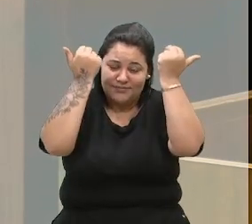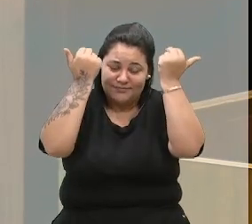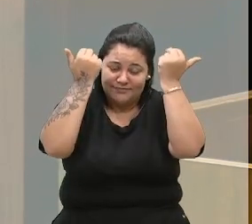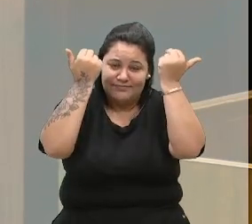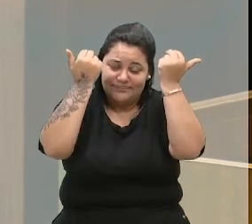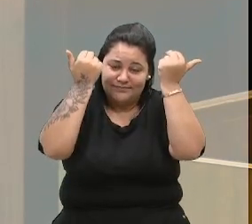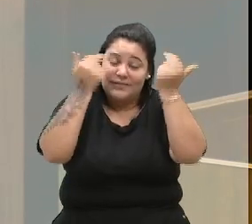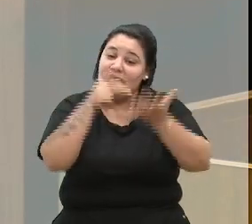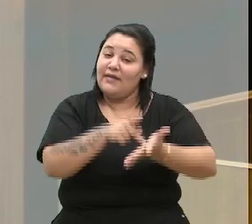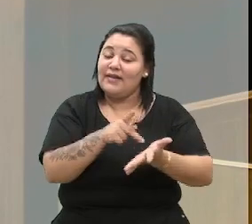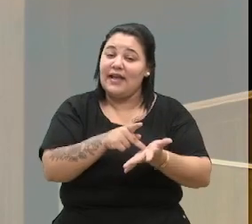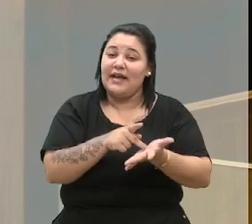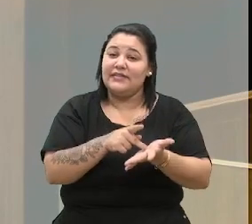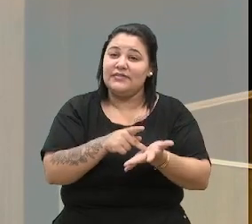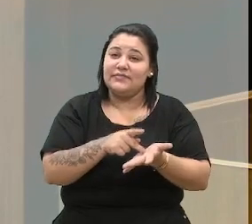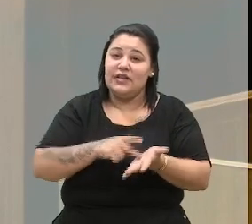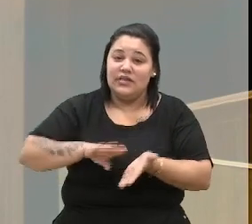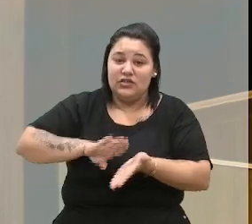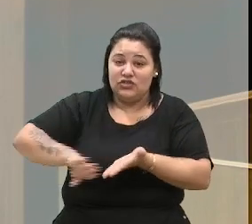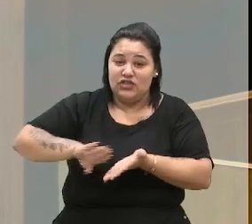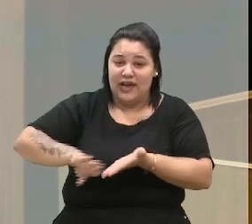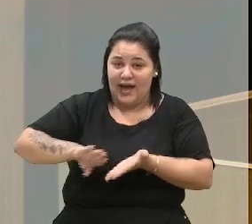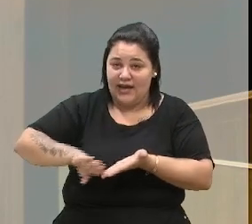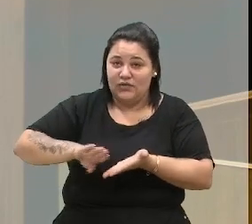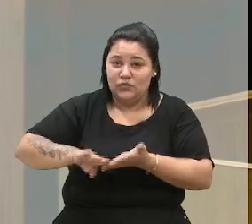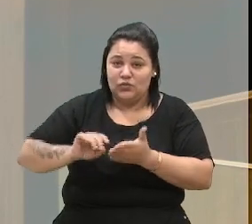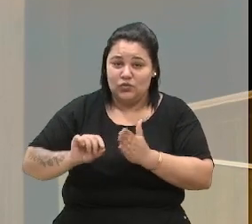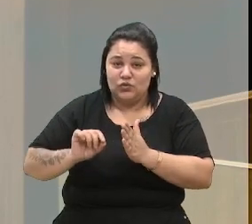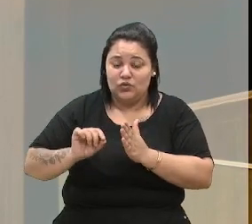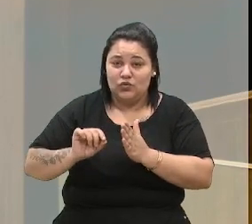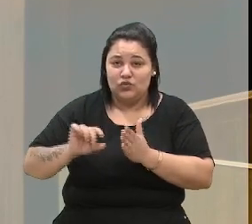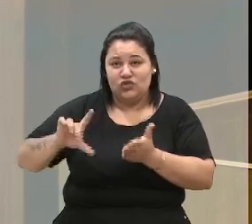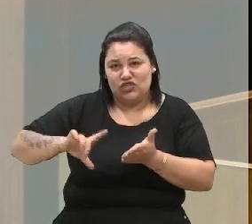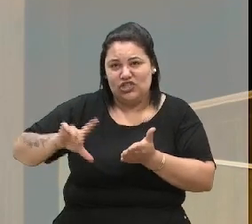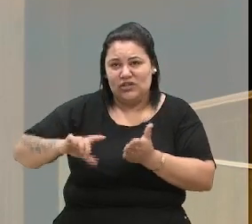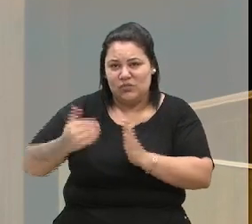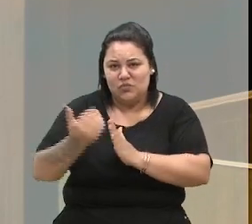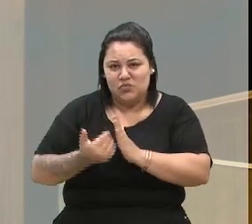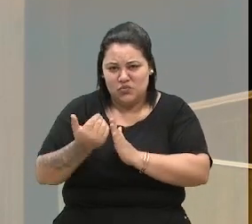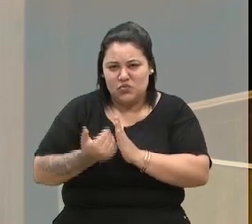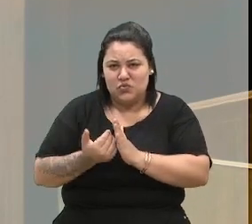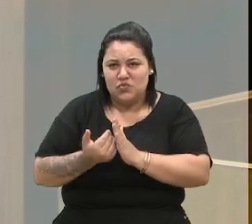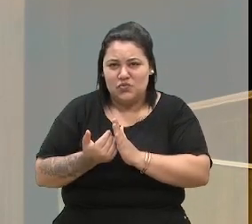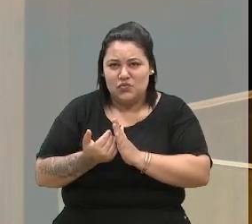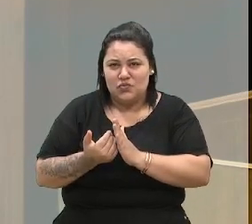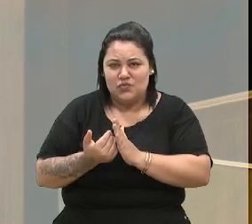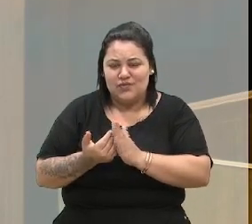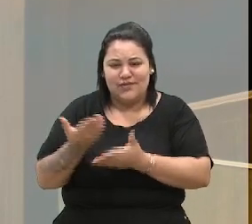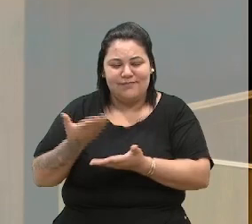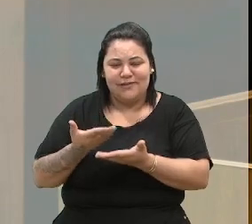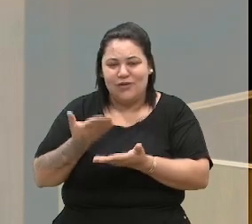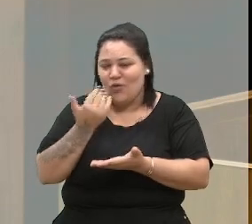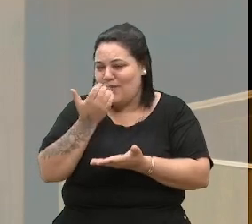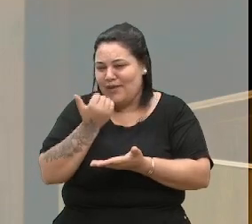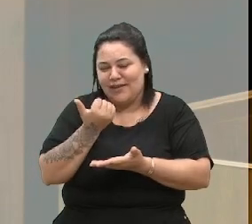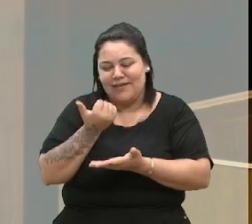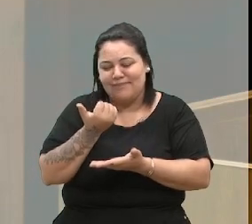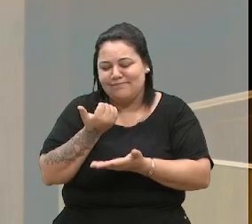Na verdade, é tirar o subsídio. Havia um subsídio sobre esses. E alimento não dá para tratar dessa forma.